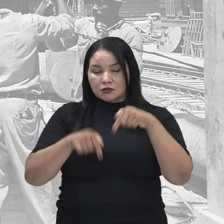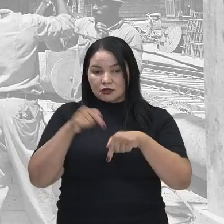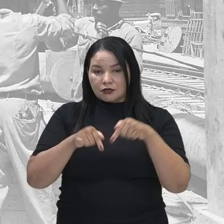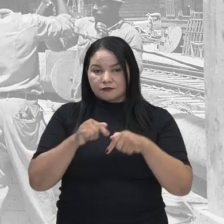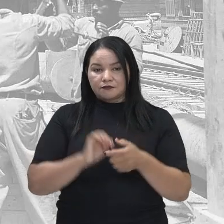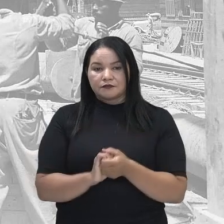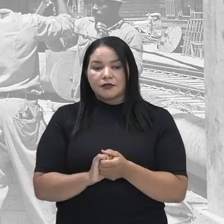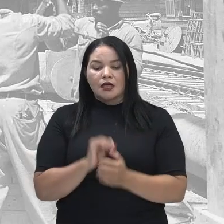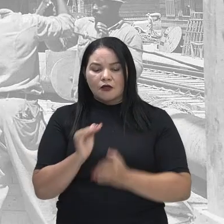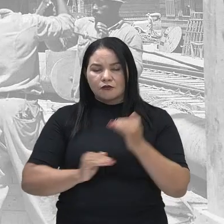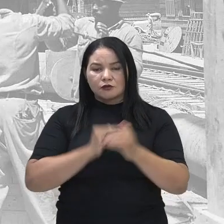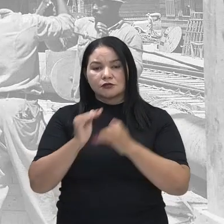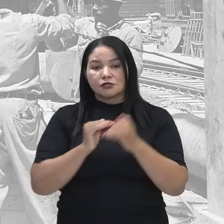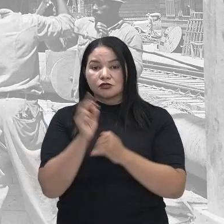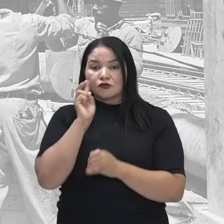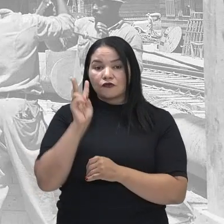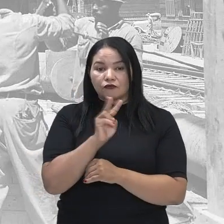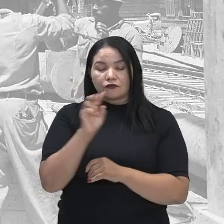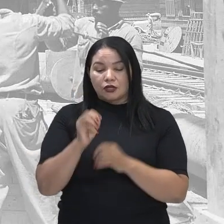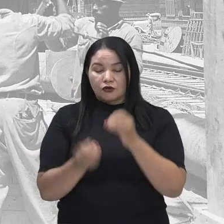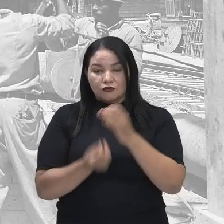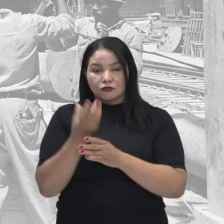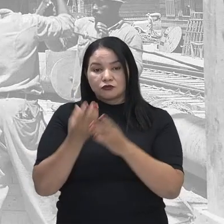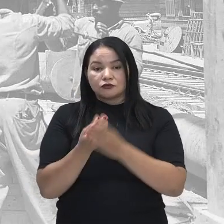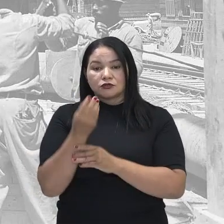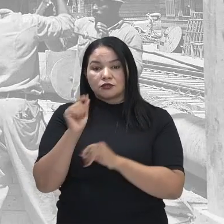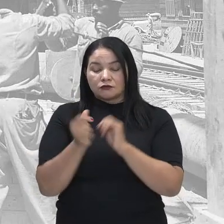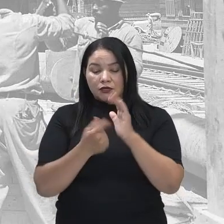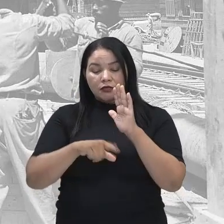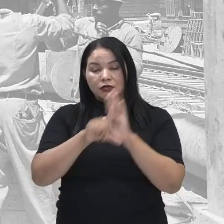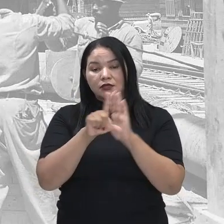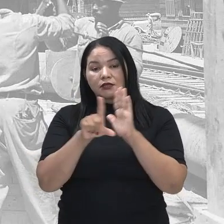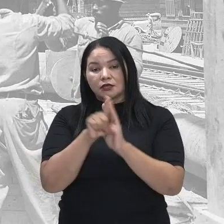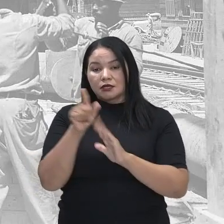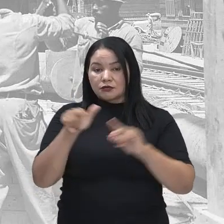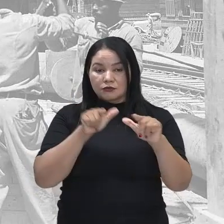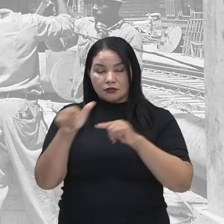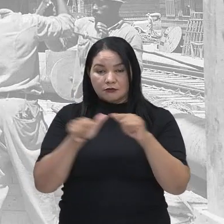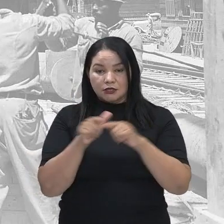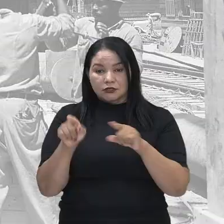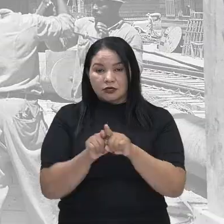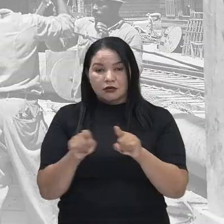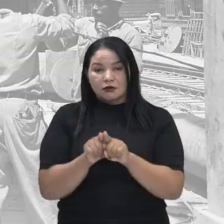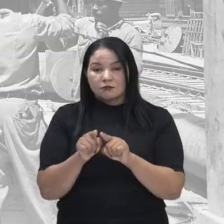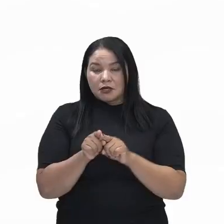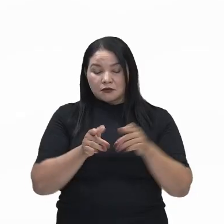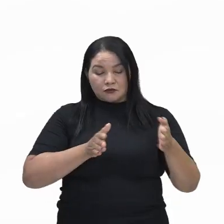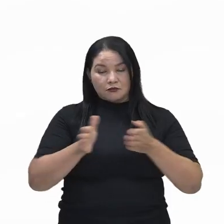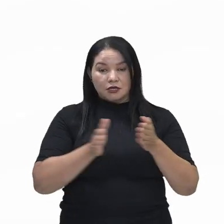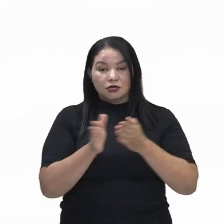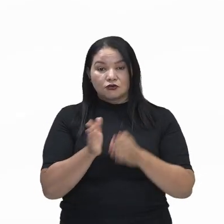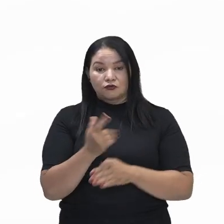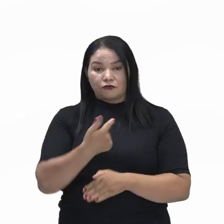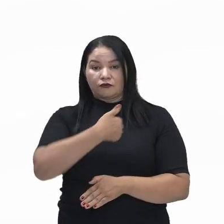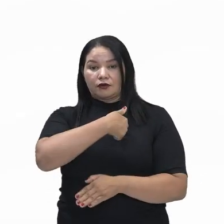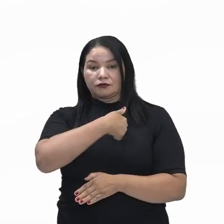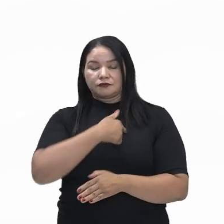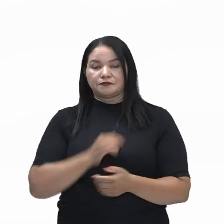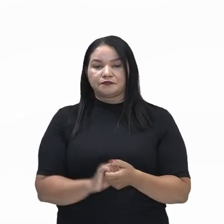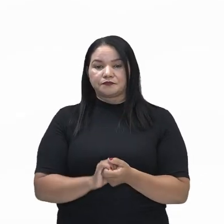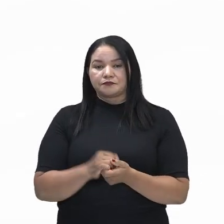observar a construção das leis trabalhistas que vão ocorrer justamente na era Vargas.